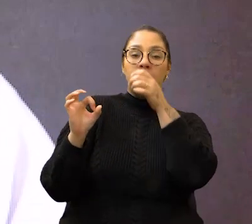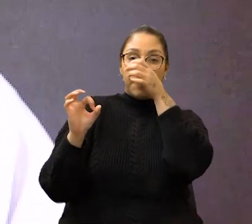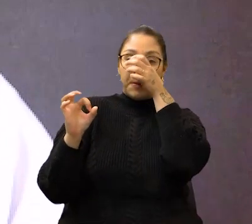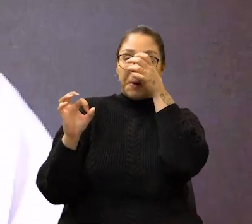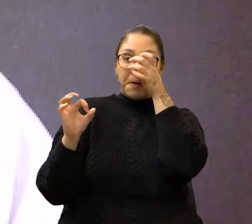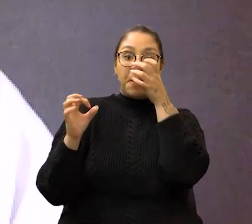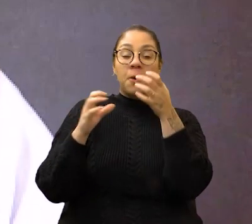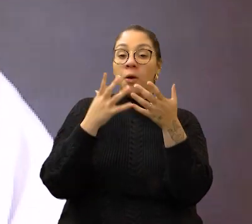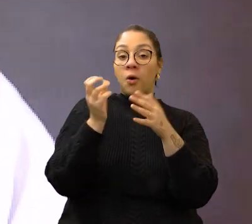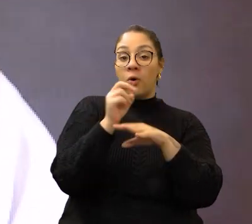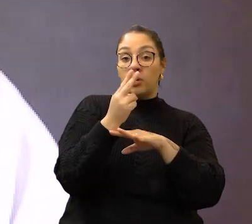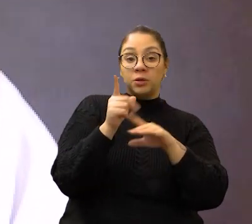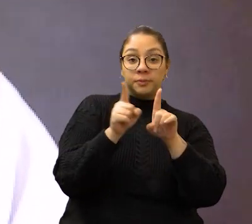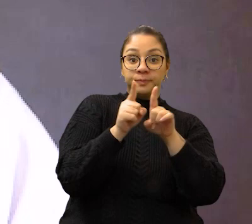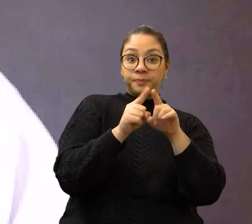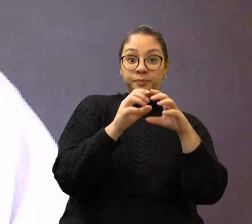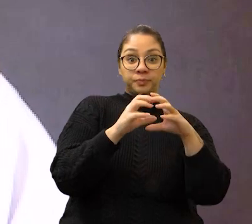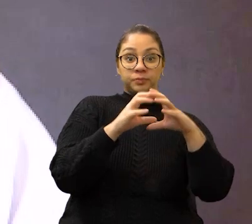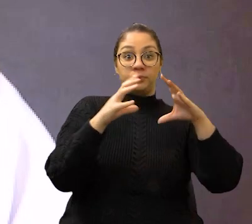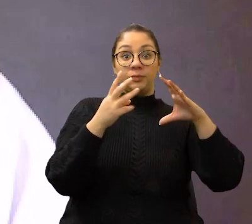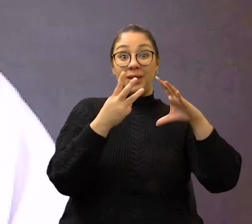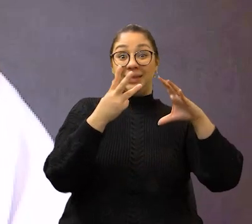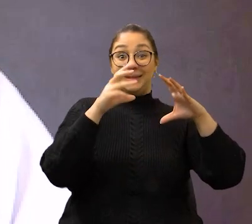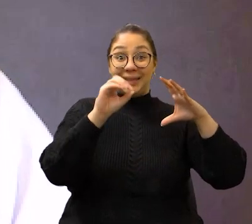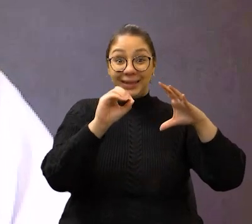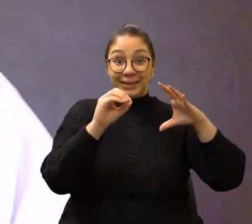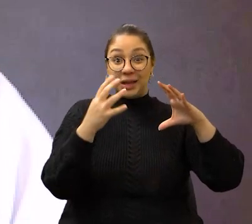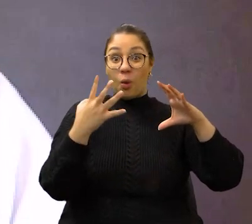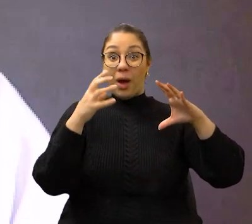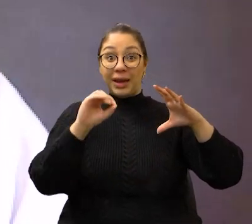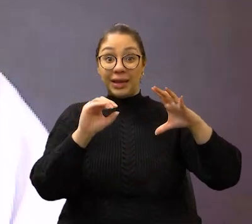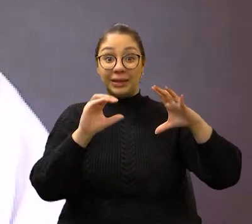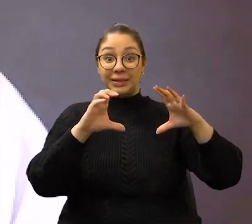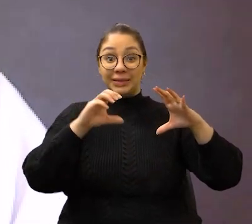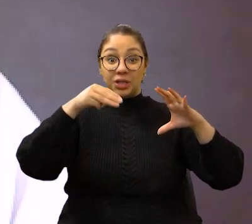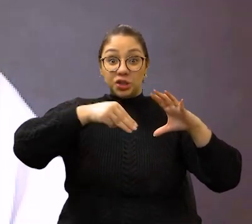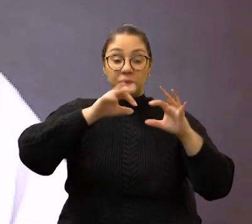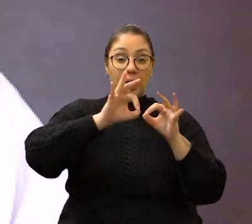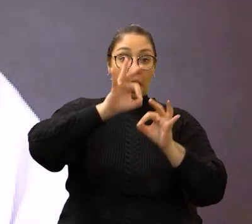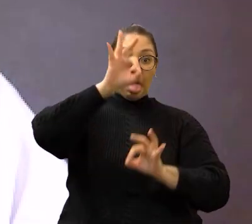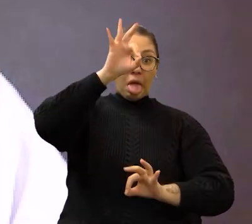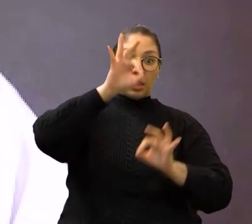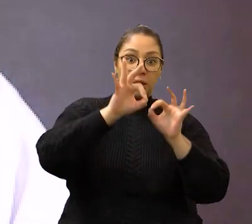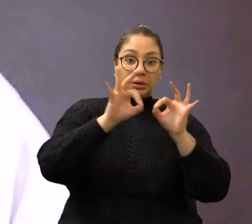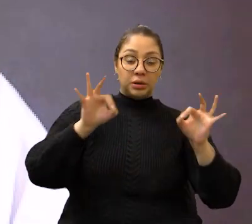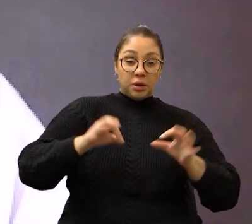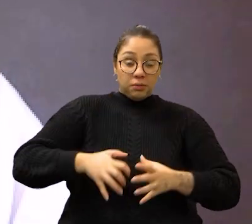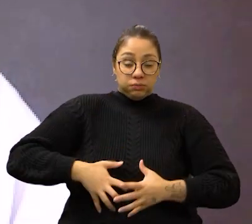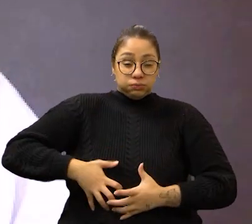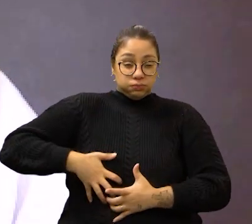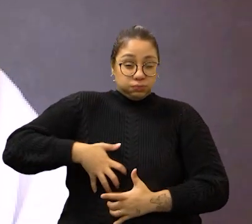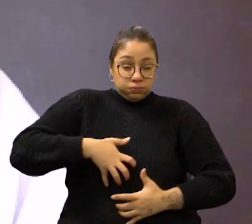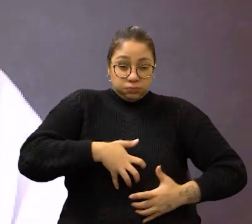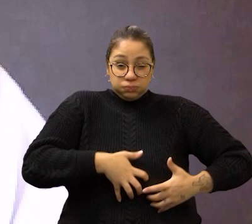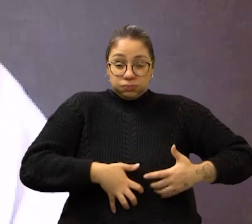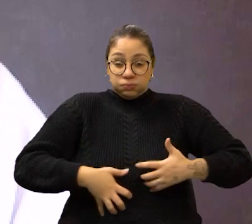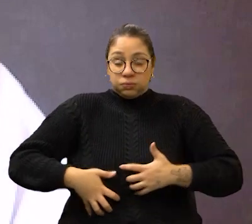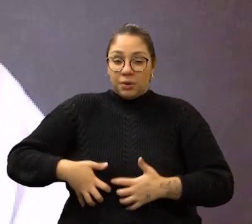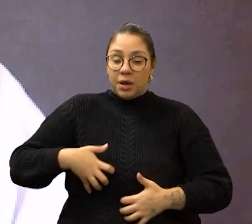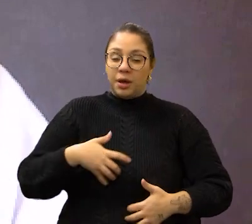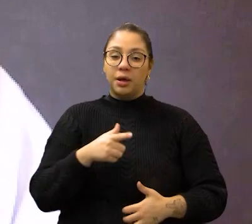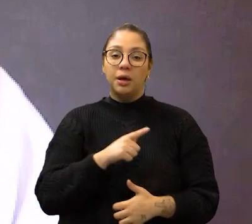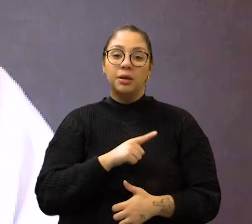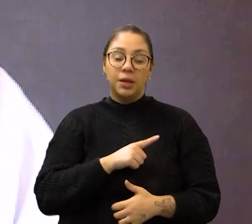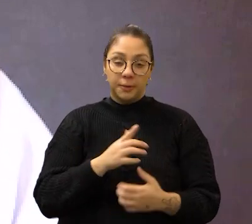realmente que extrapolam, chegam 30, 40 centímetros, e que realmente causam muito desconforto para as mulheres. Hoje